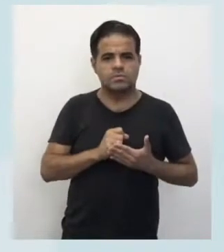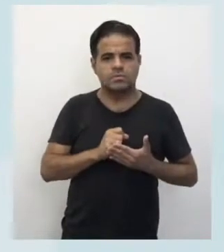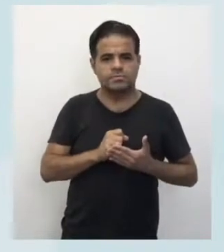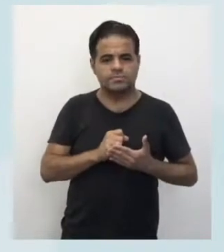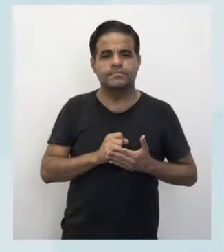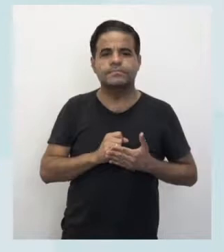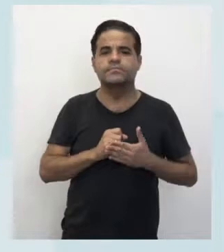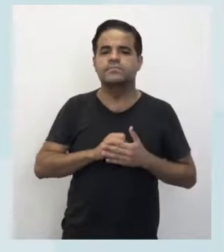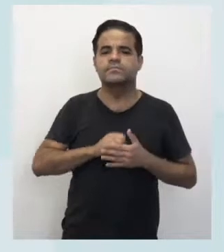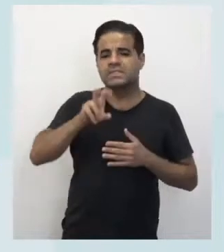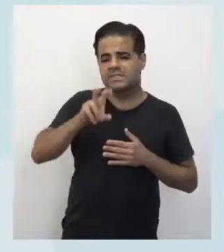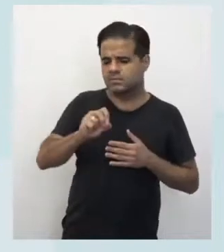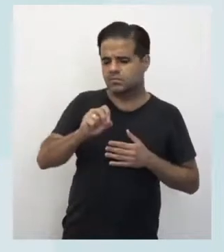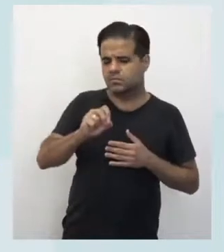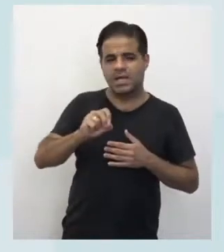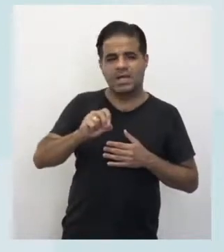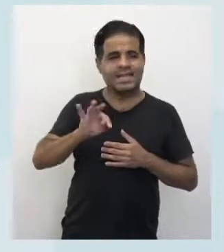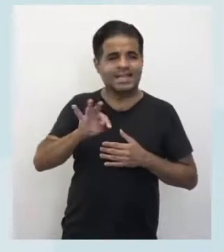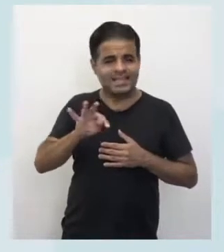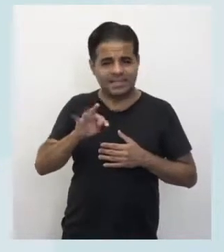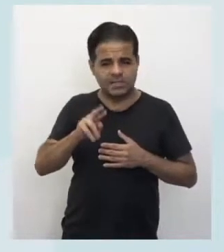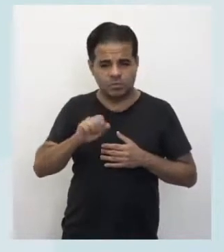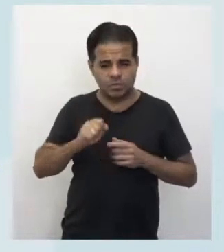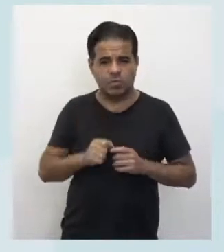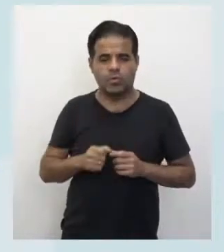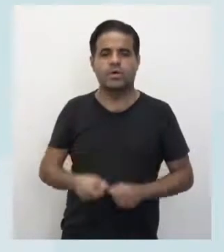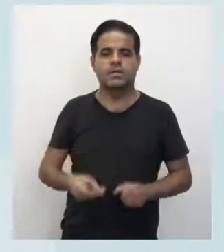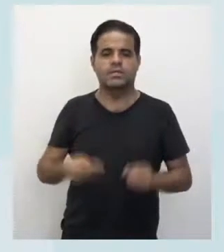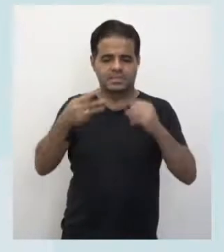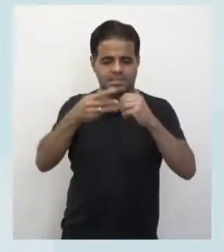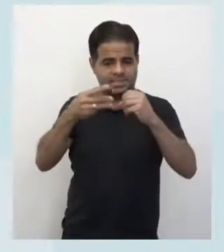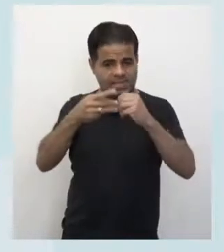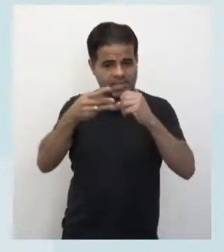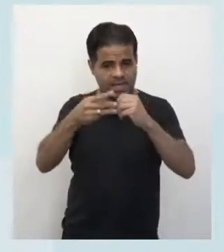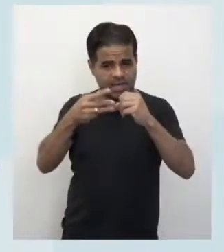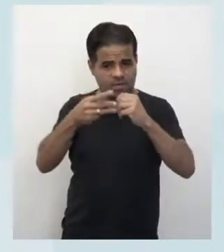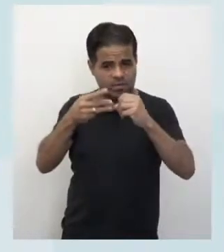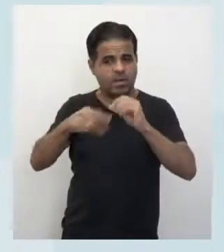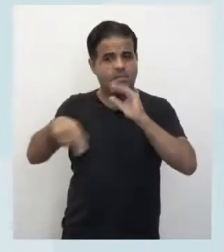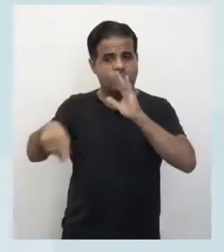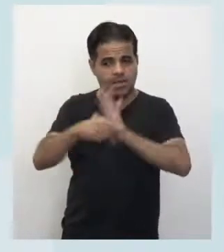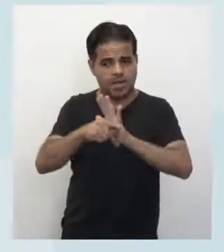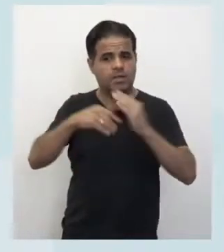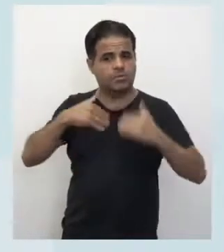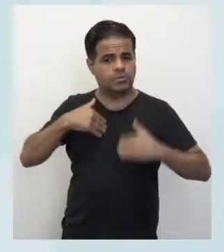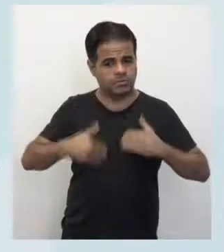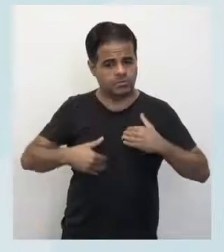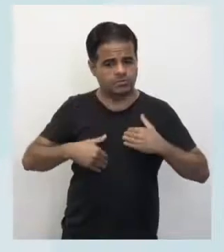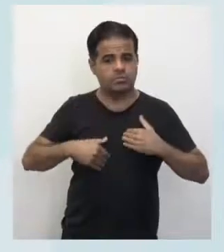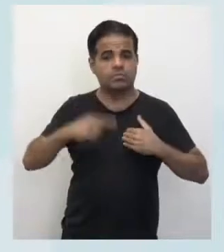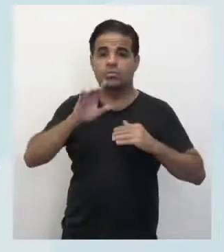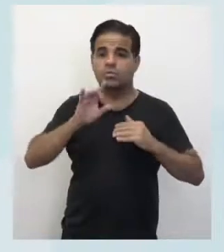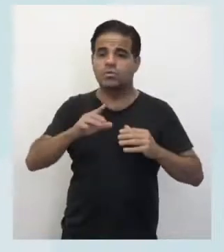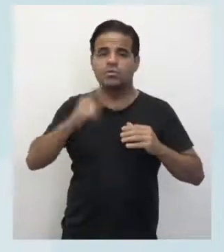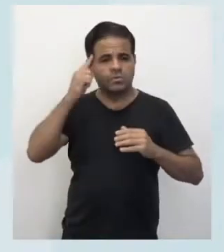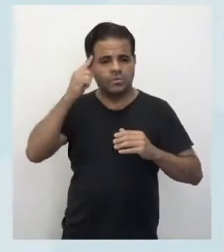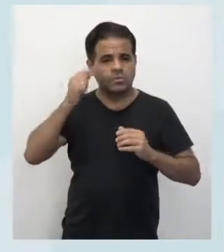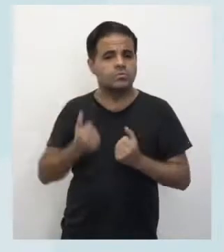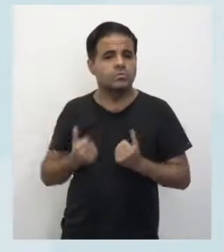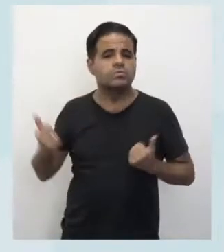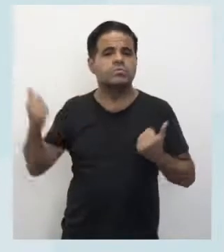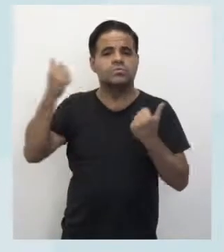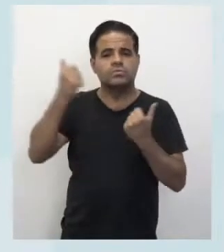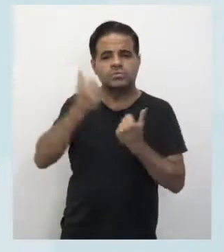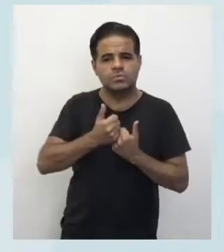Os 50 trilhões de células que fazem parte do corpo humano, com exceção dos neurônios, são